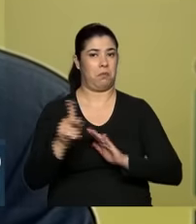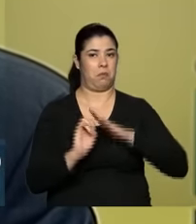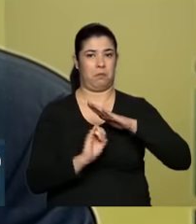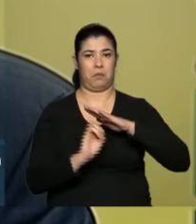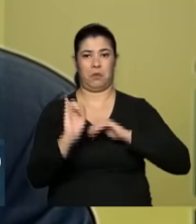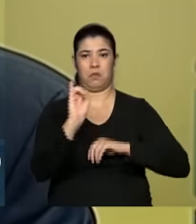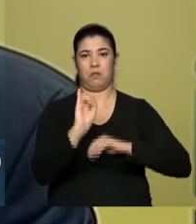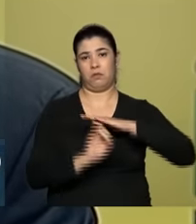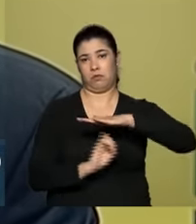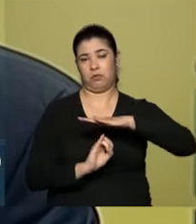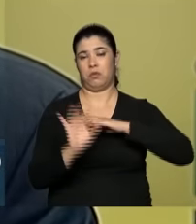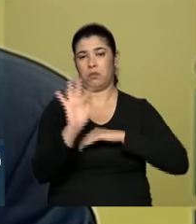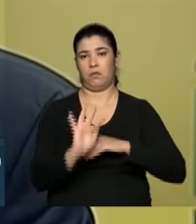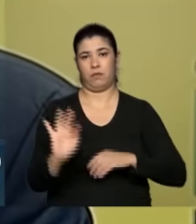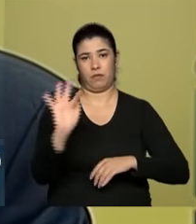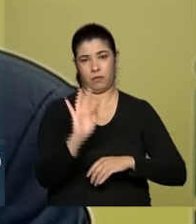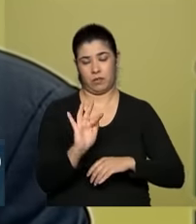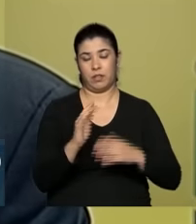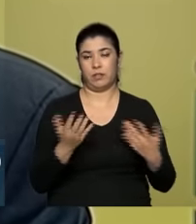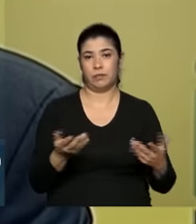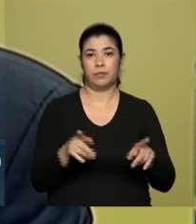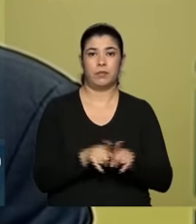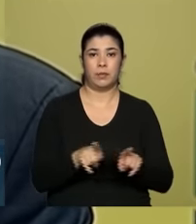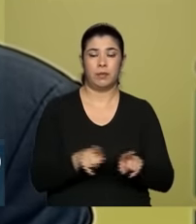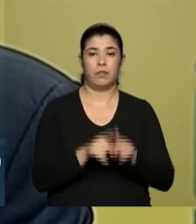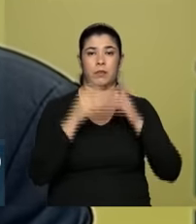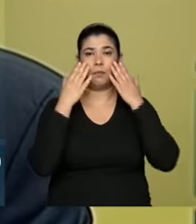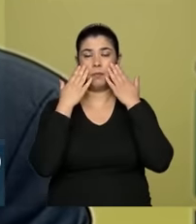isso, vamos fazer uma apresentação